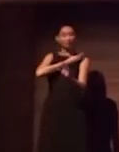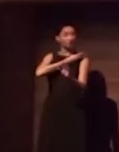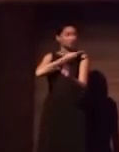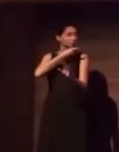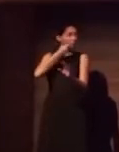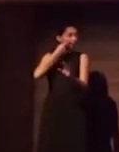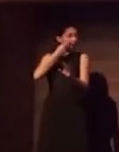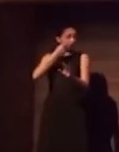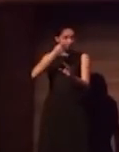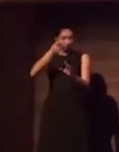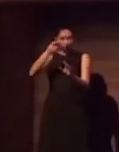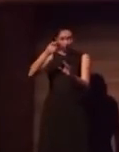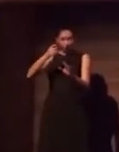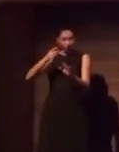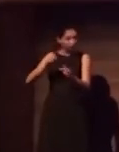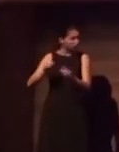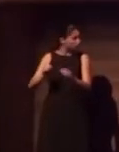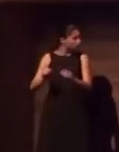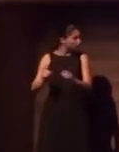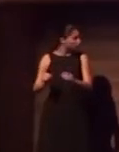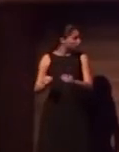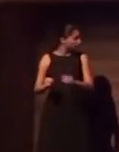de R$15 a R$30.